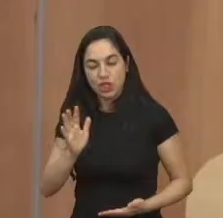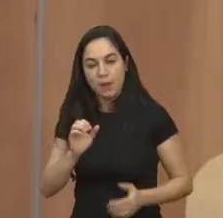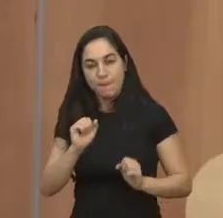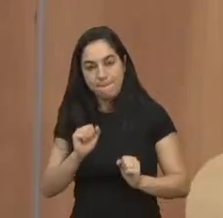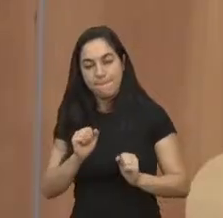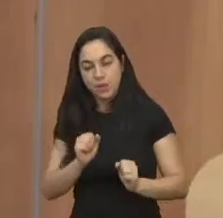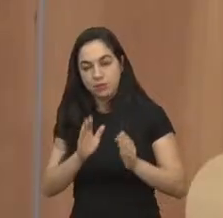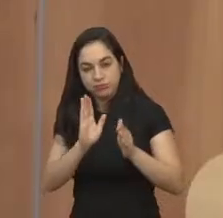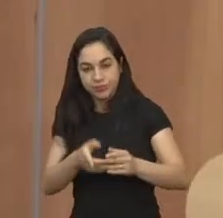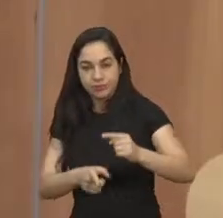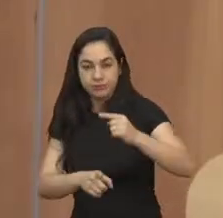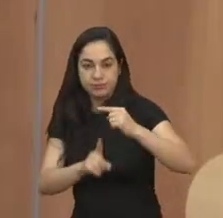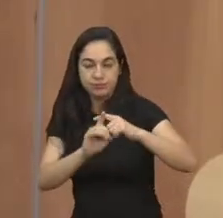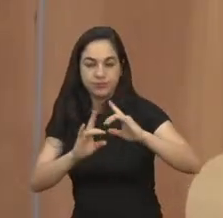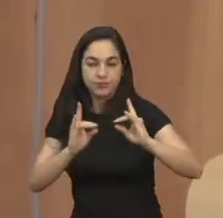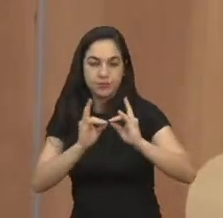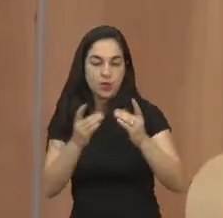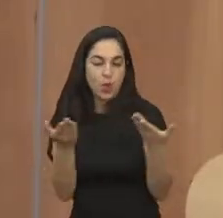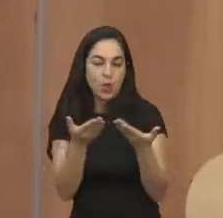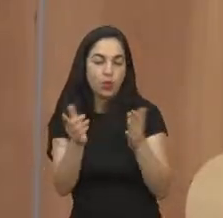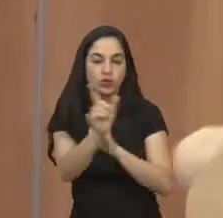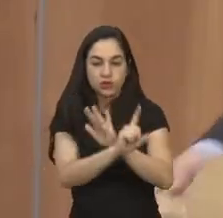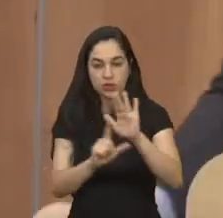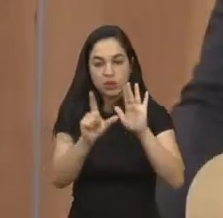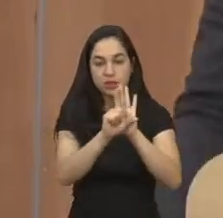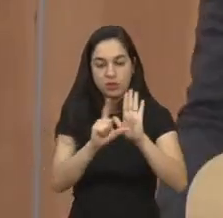fins de sepultamento na atual legislação.